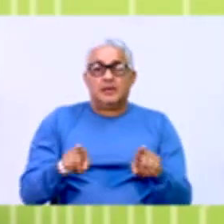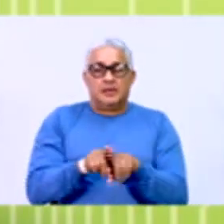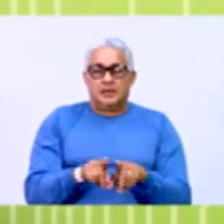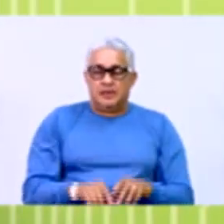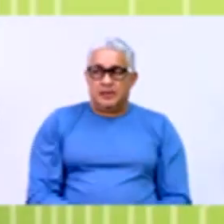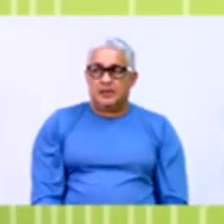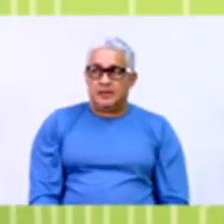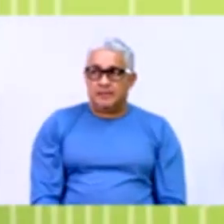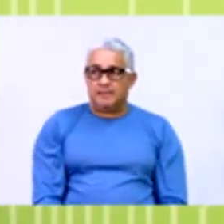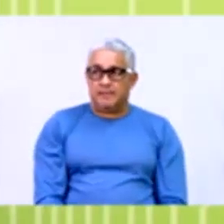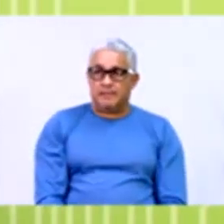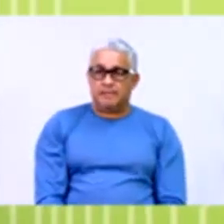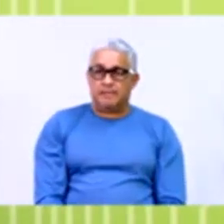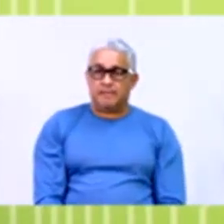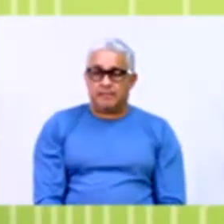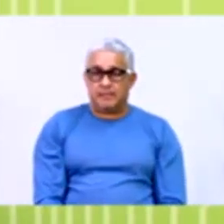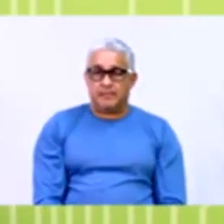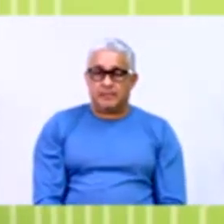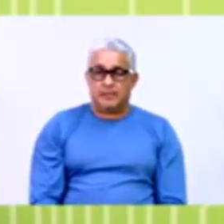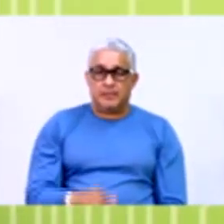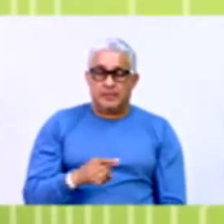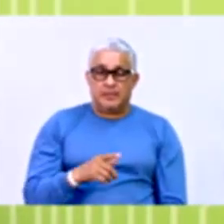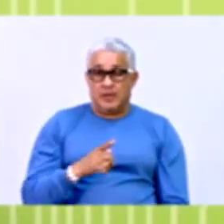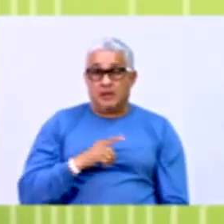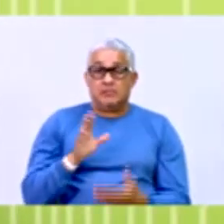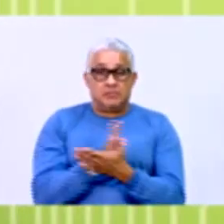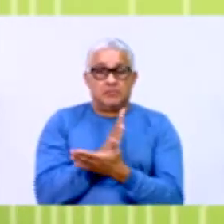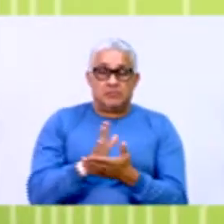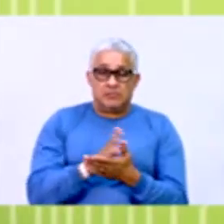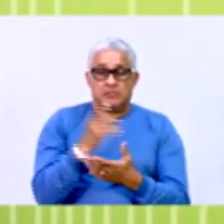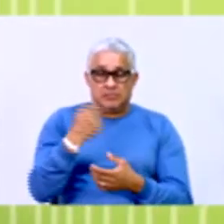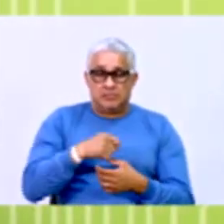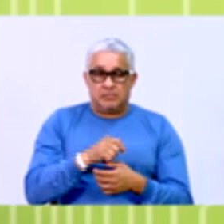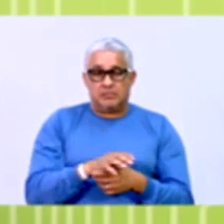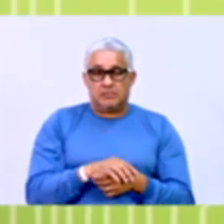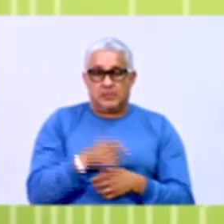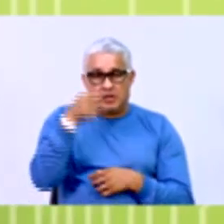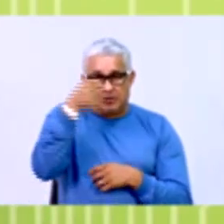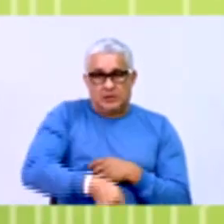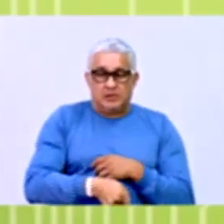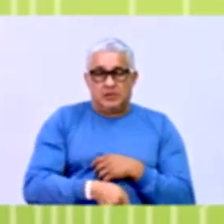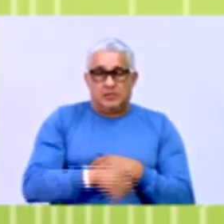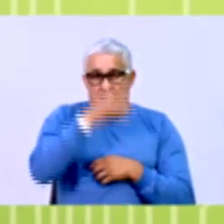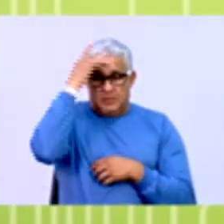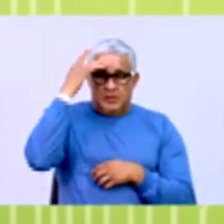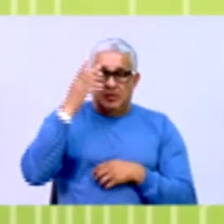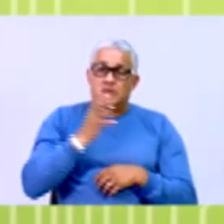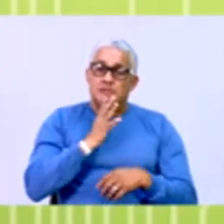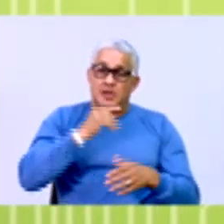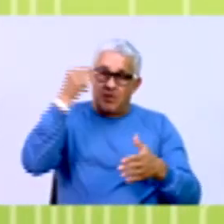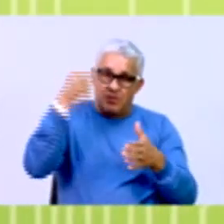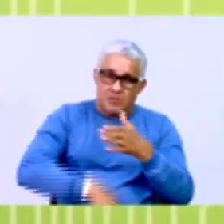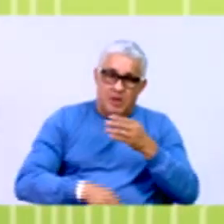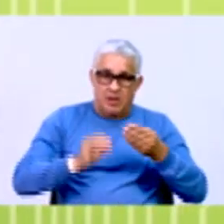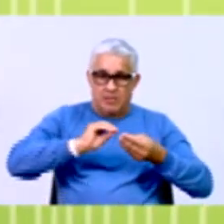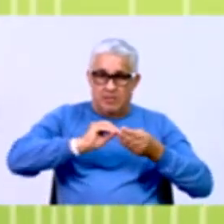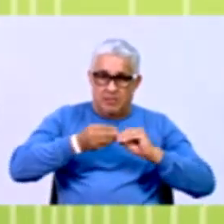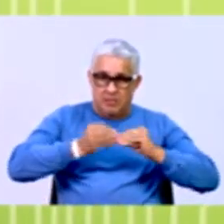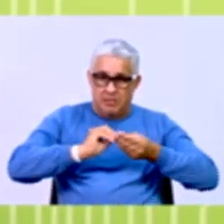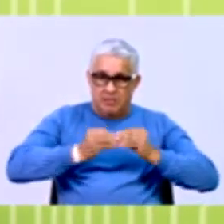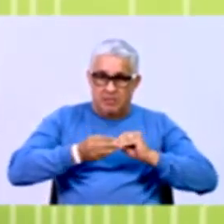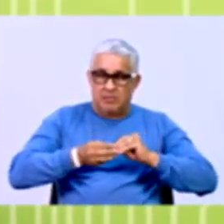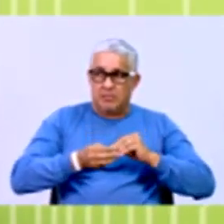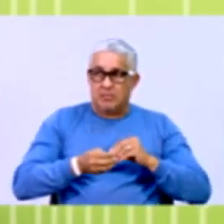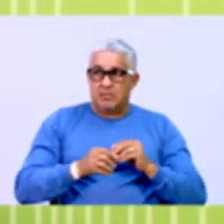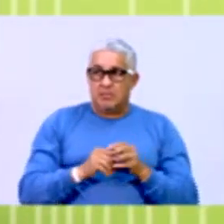Inclusive, há auditorias que requerem, por exemplo, pessoas que são conhecedoras profundas de banco de dados, por exemplo,